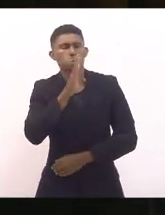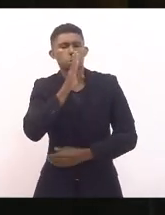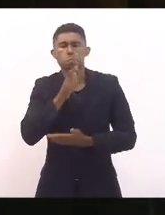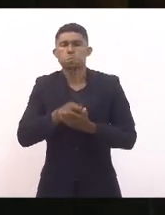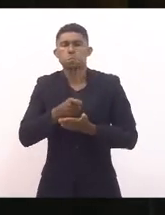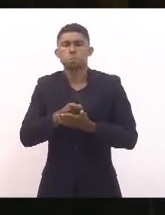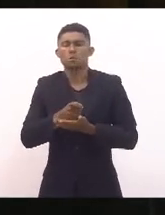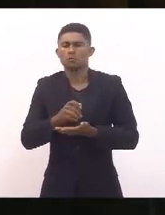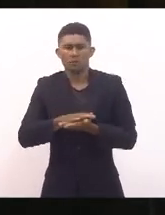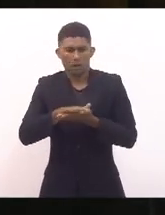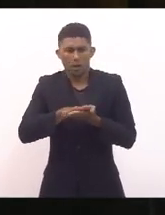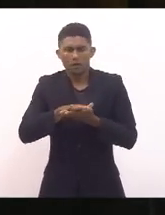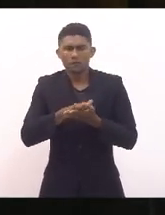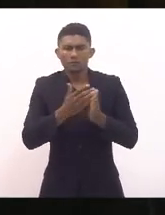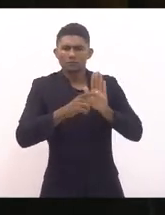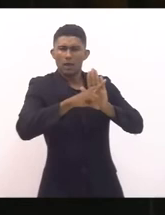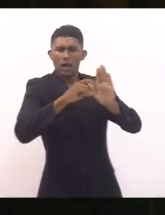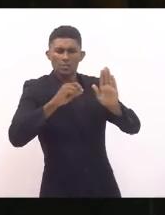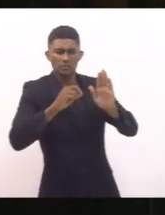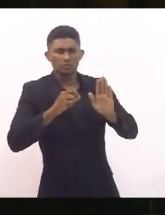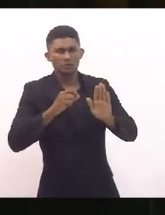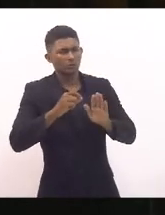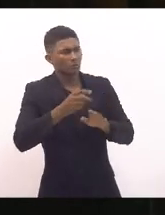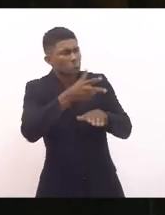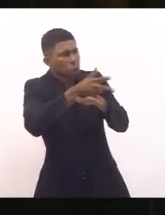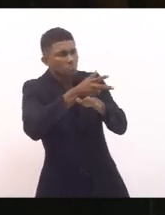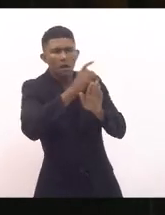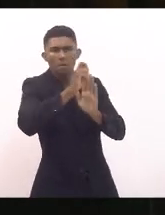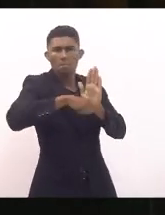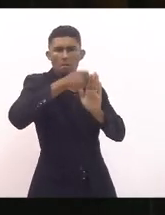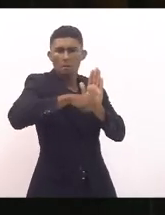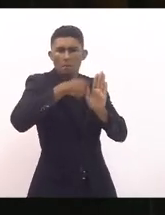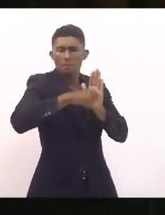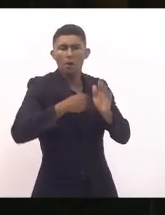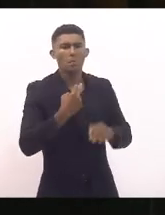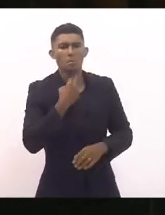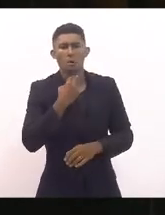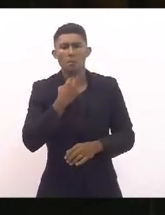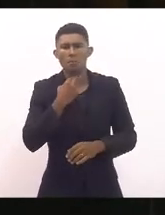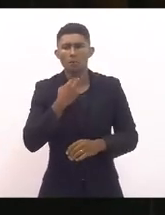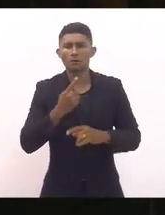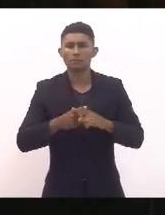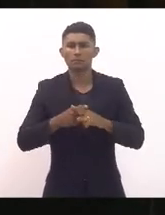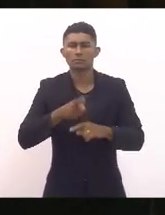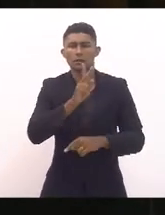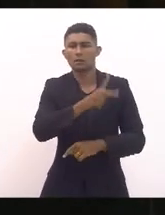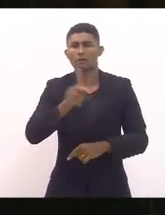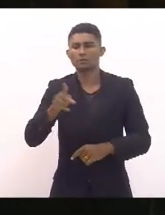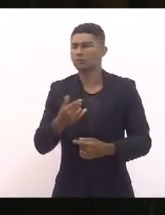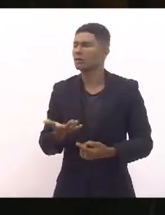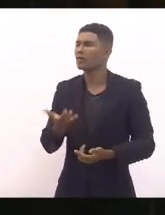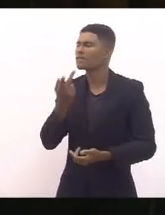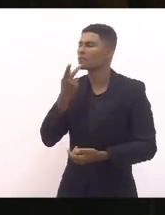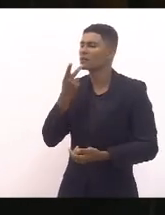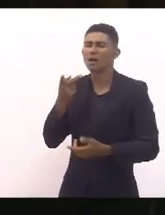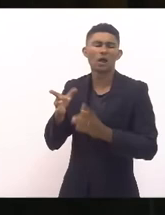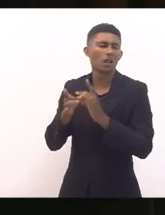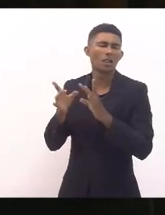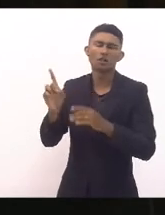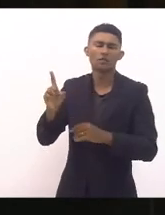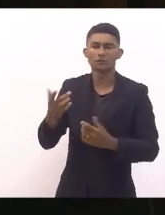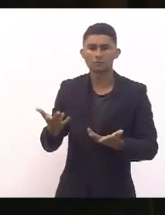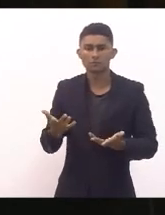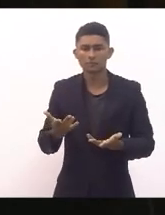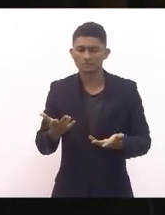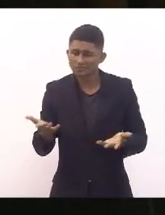aonde impeça a filmagem e gravação sem autorização do professor. É lógico, deputado Rodrigo